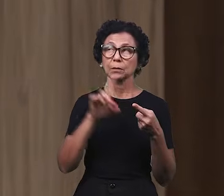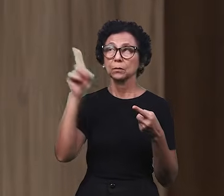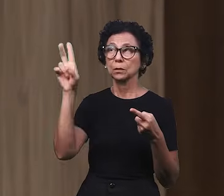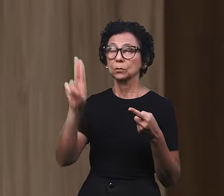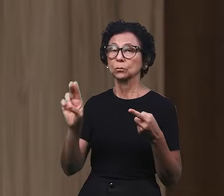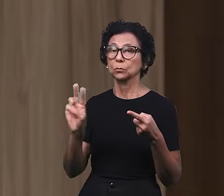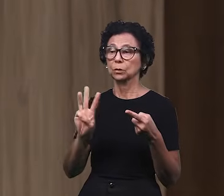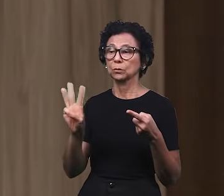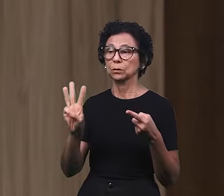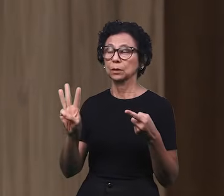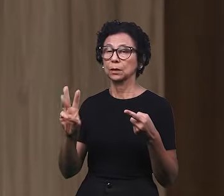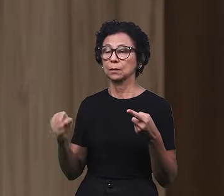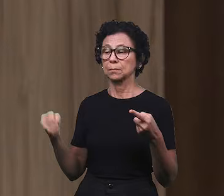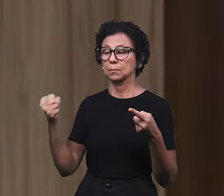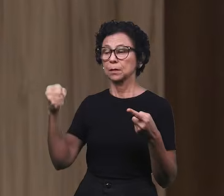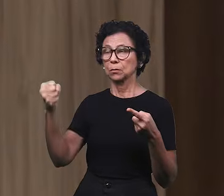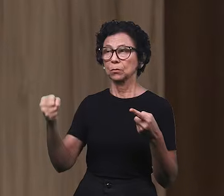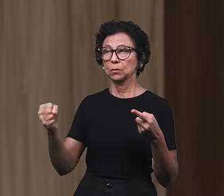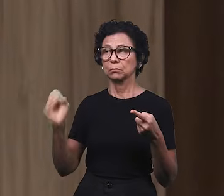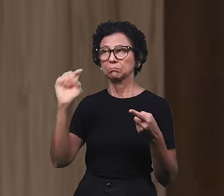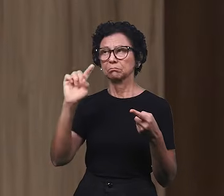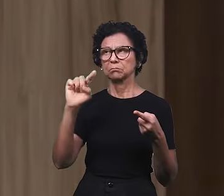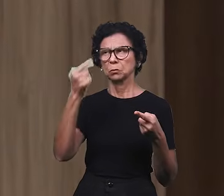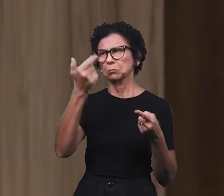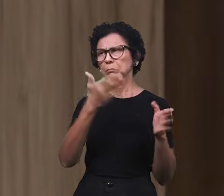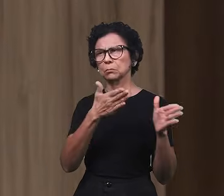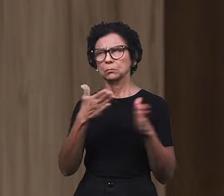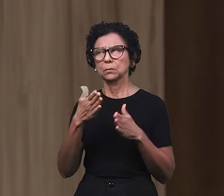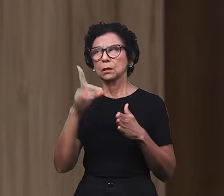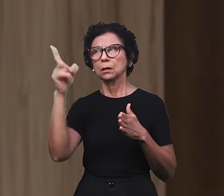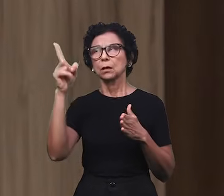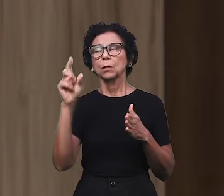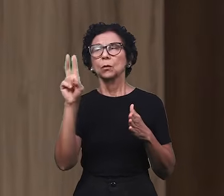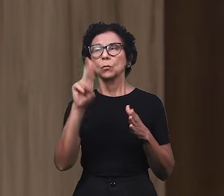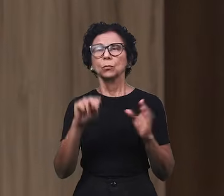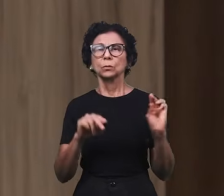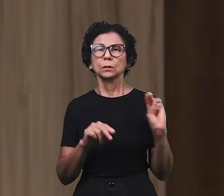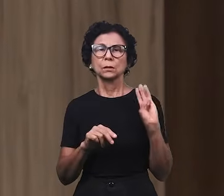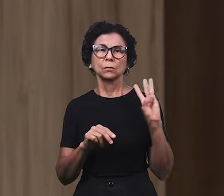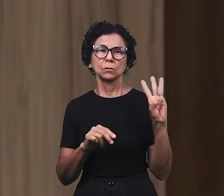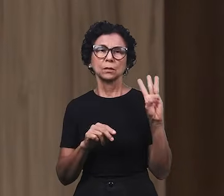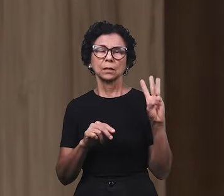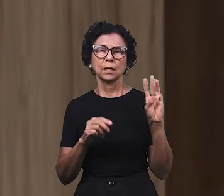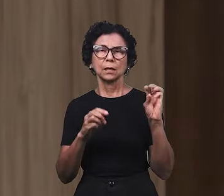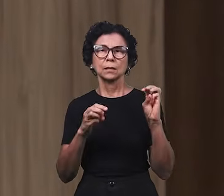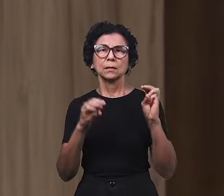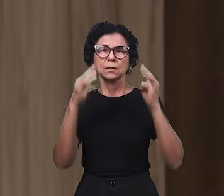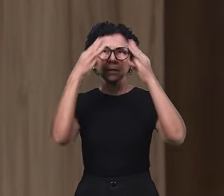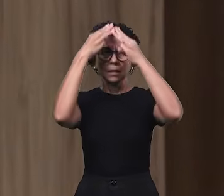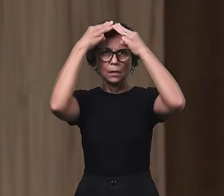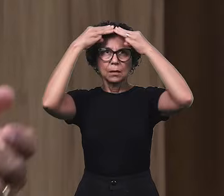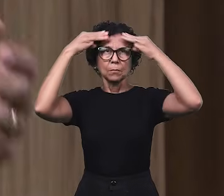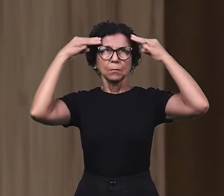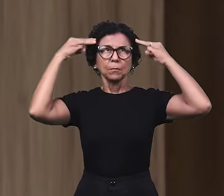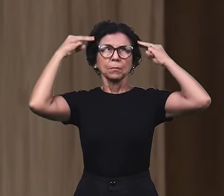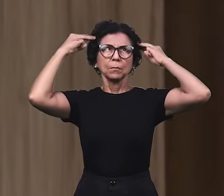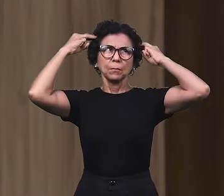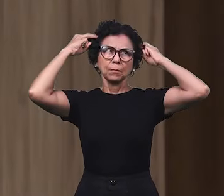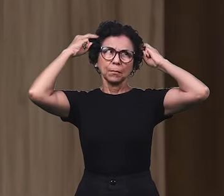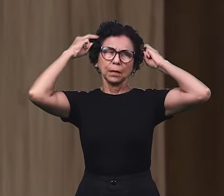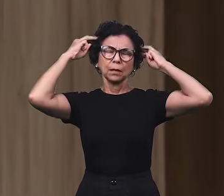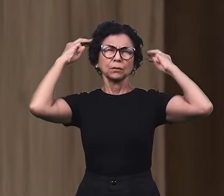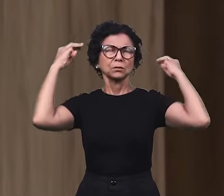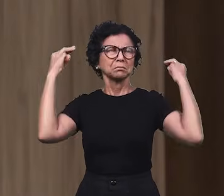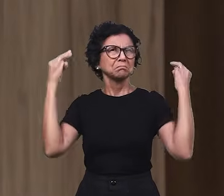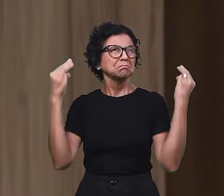momento, ele usa os magos. Nós temos que reconhecer que nós sabemos